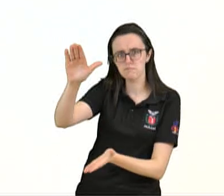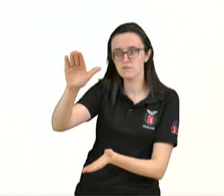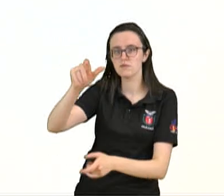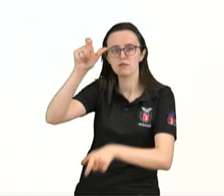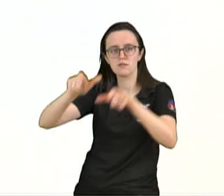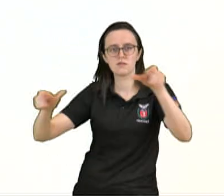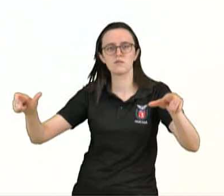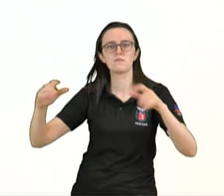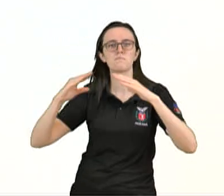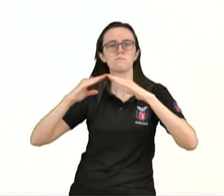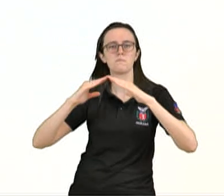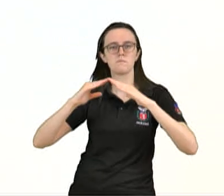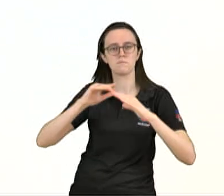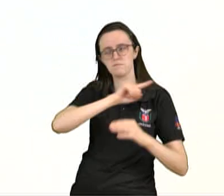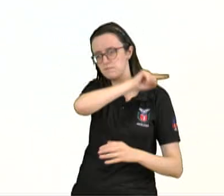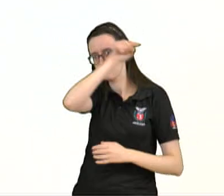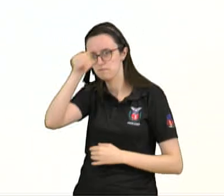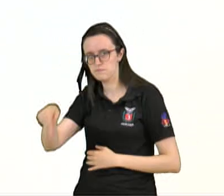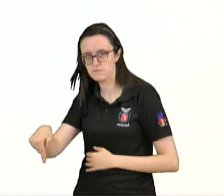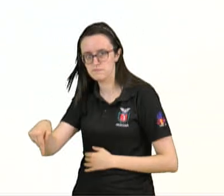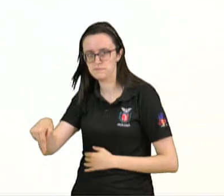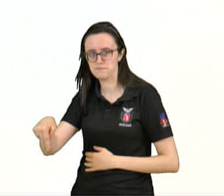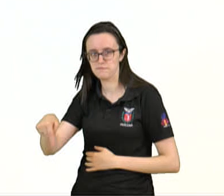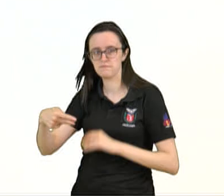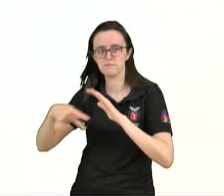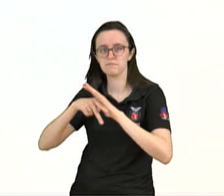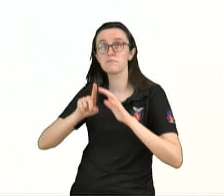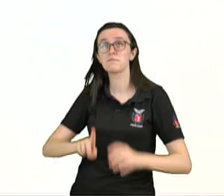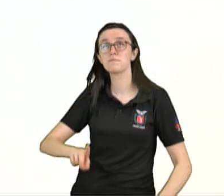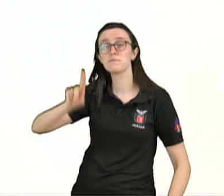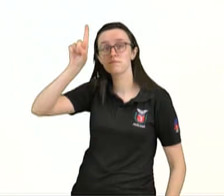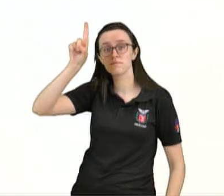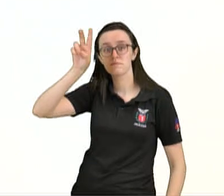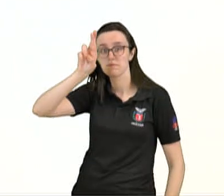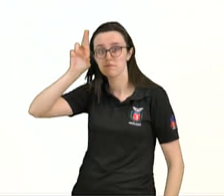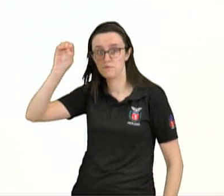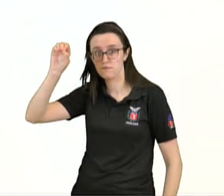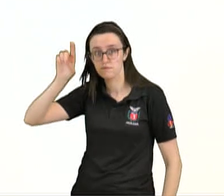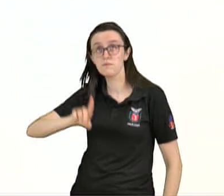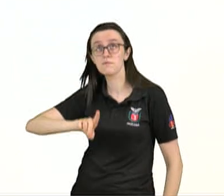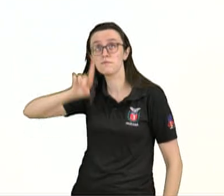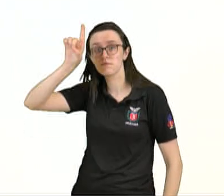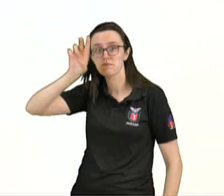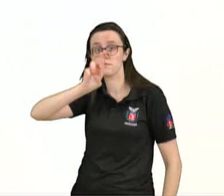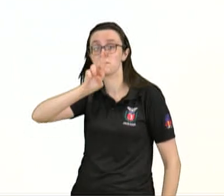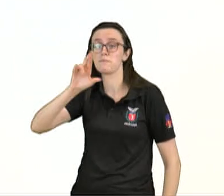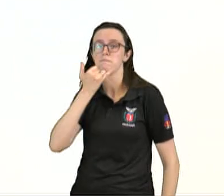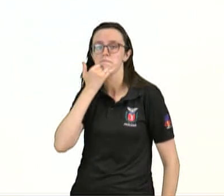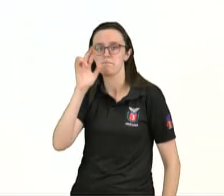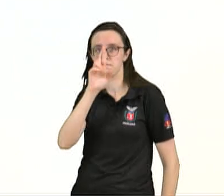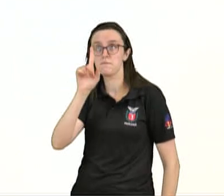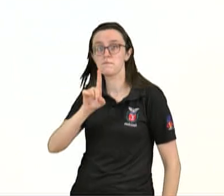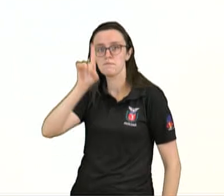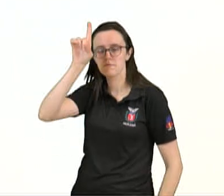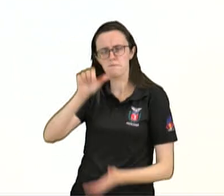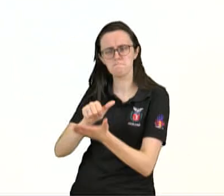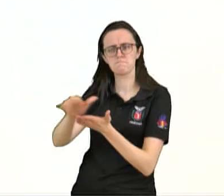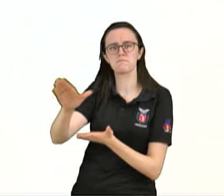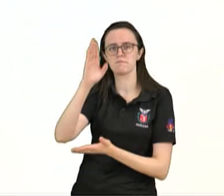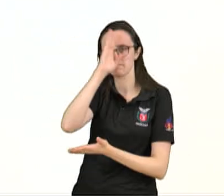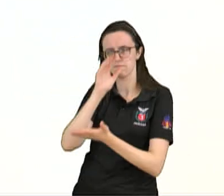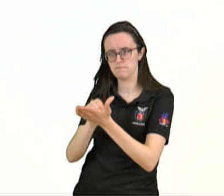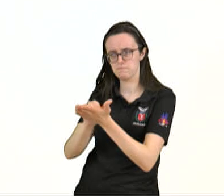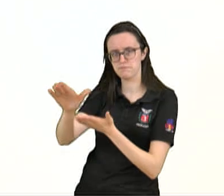venezuelanos após assalto em cidade de Roraima. Moradores de Pacaraima, na fronteira